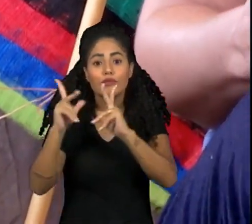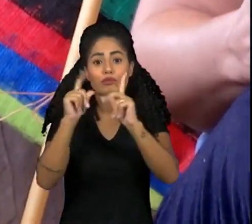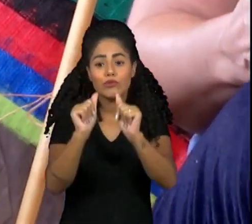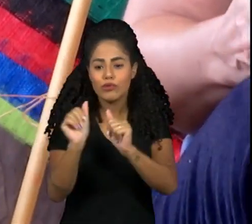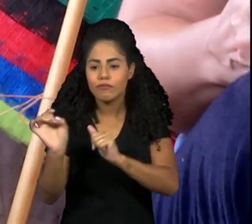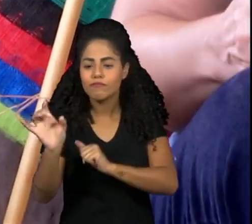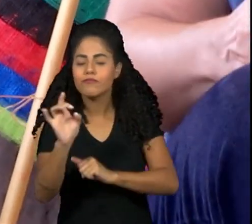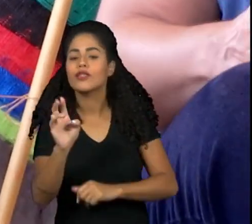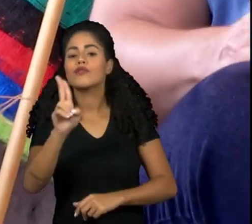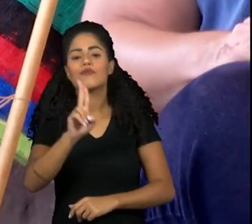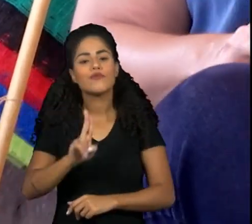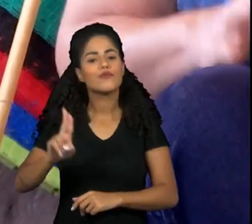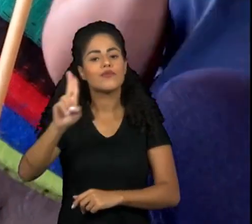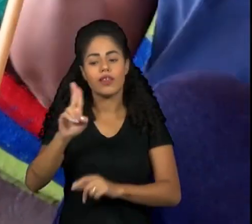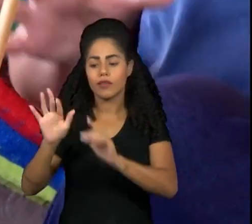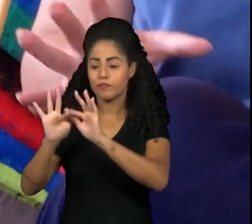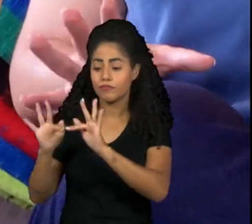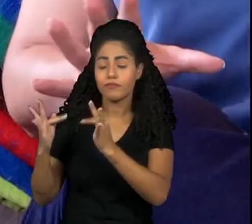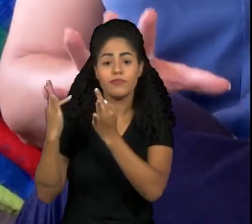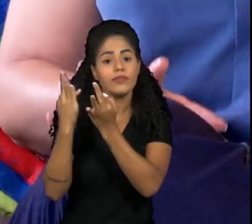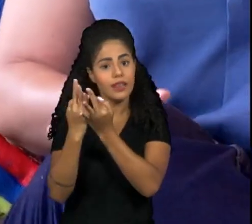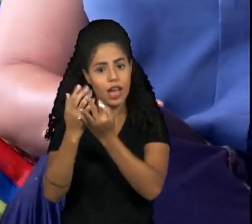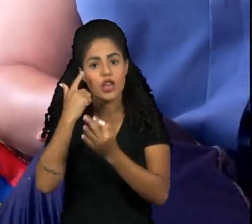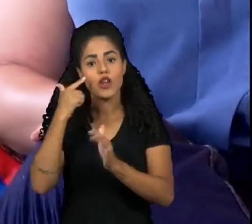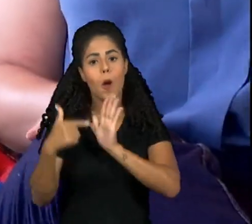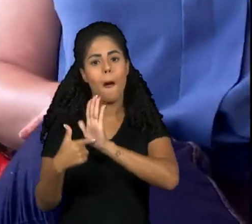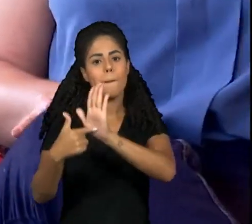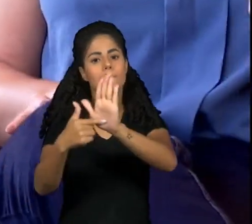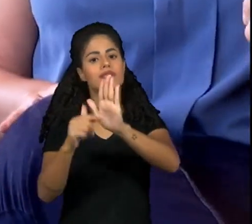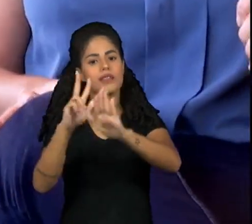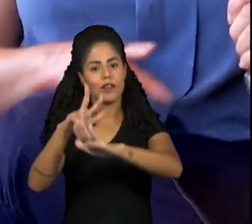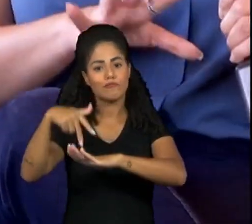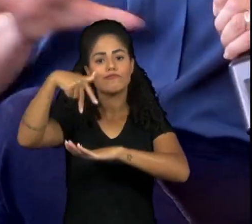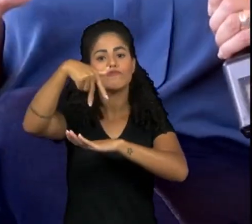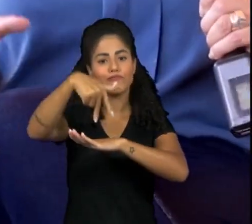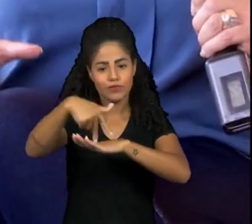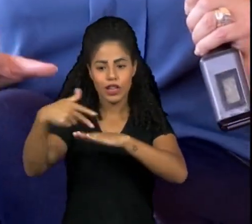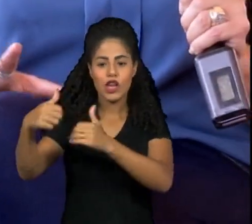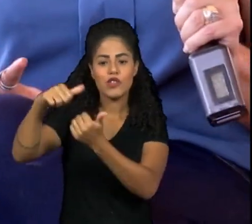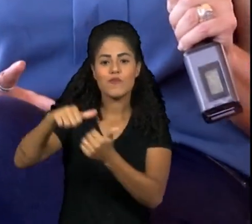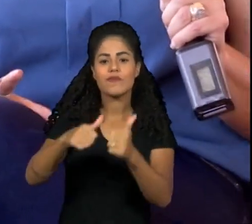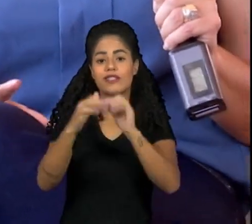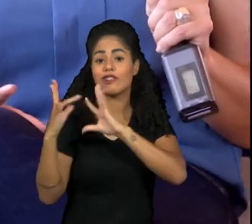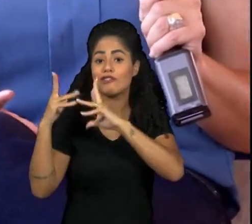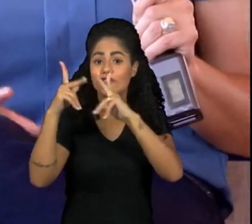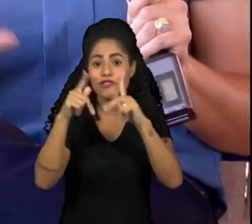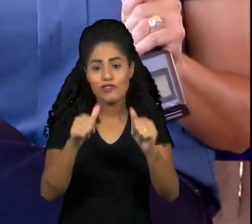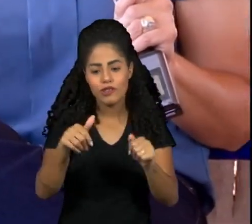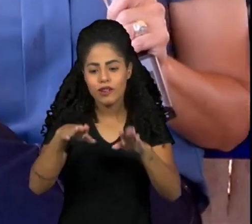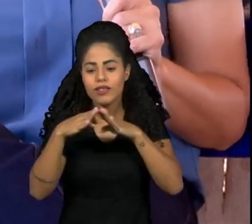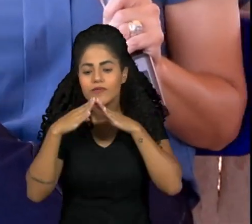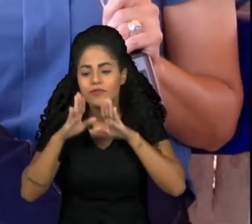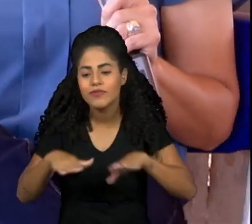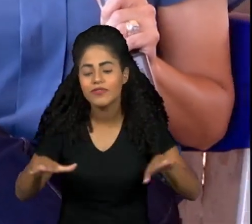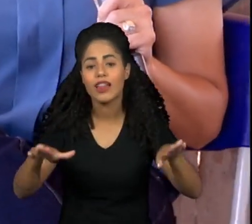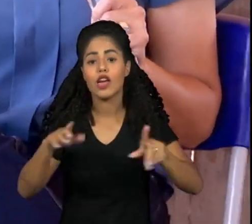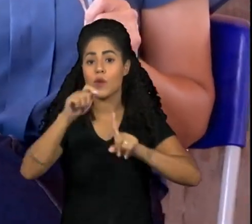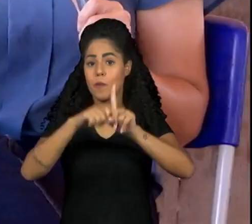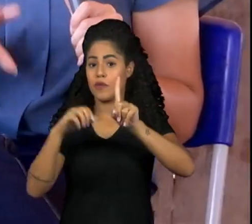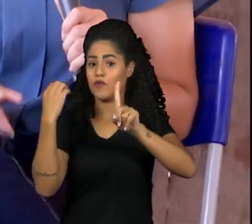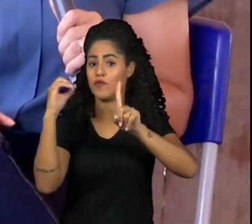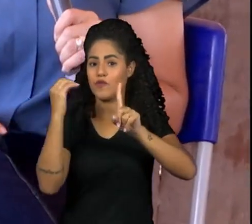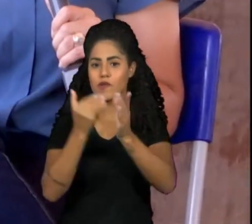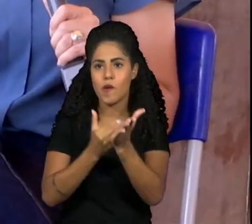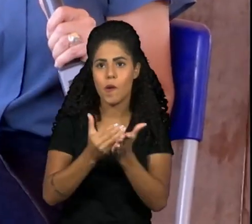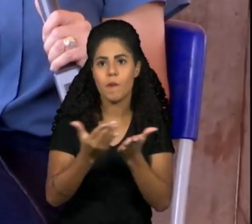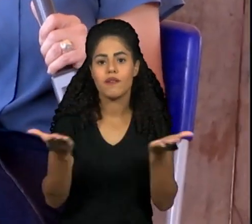serão usadas pelas famílias na cerimônia de nomeação, o batizado de todas as crianças das aldeias em outubro, começam